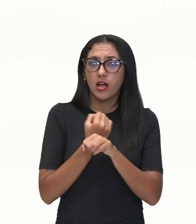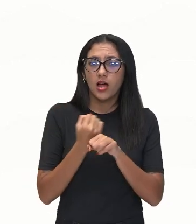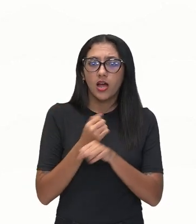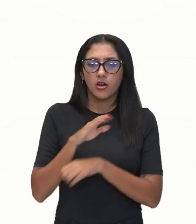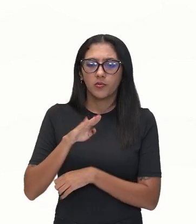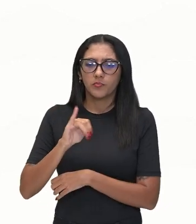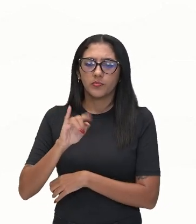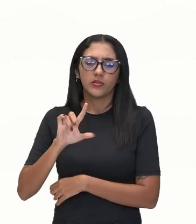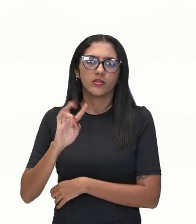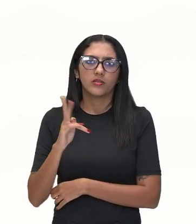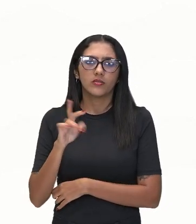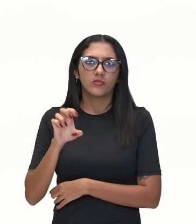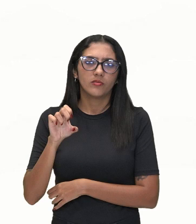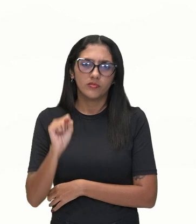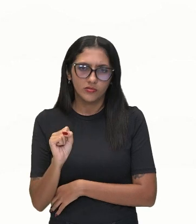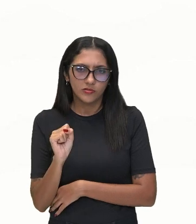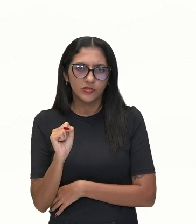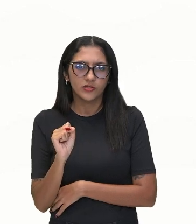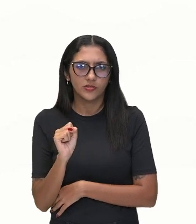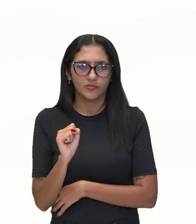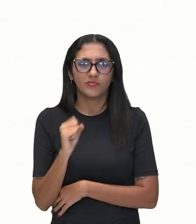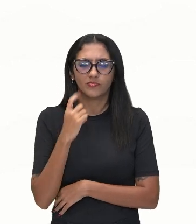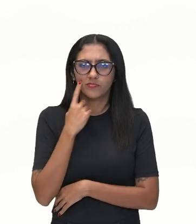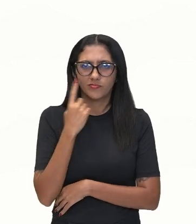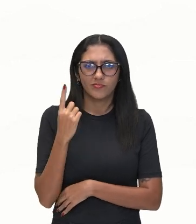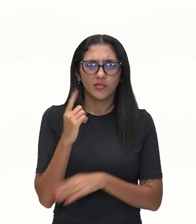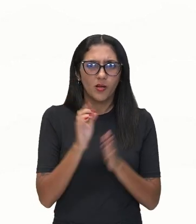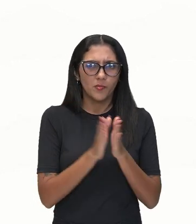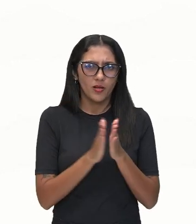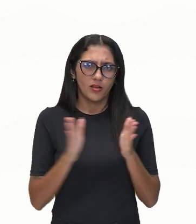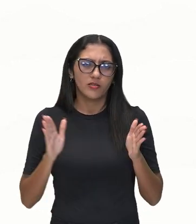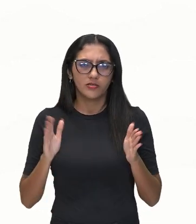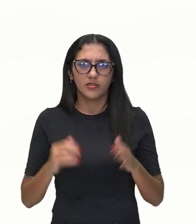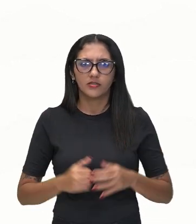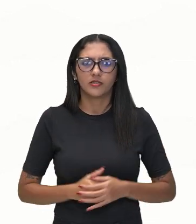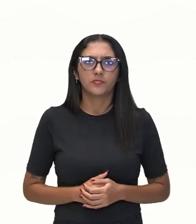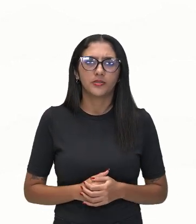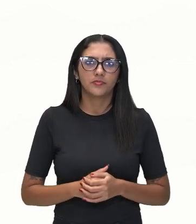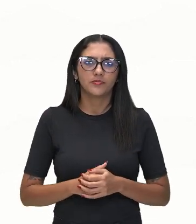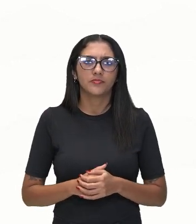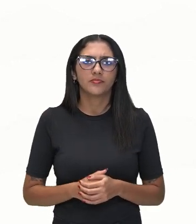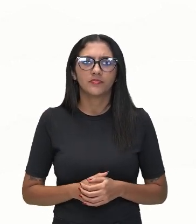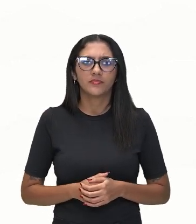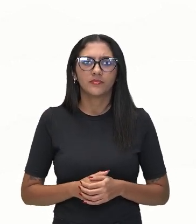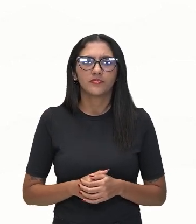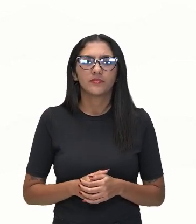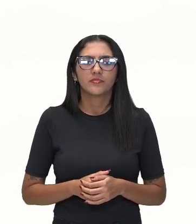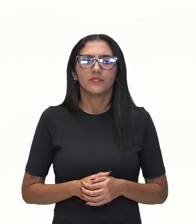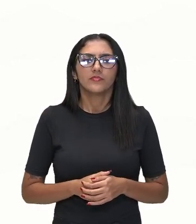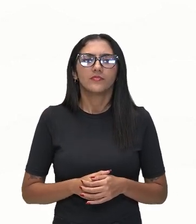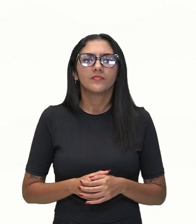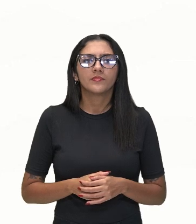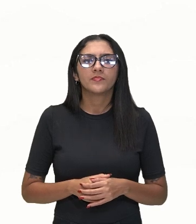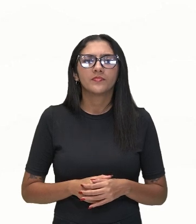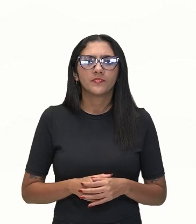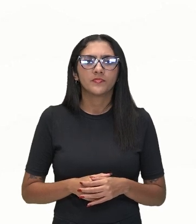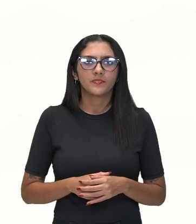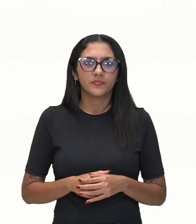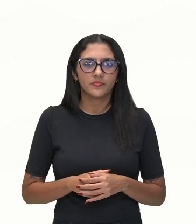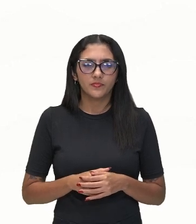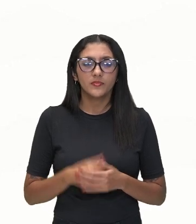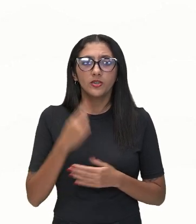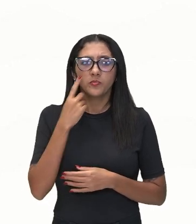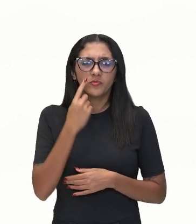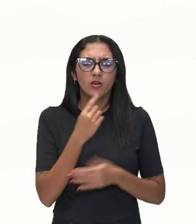sendo tratada em bilhões de anos. Então, quando eu tenho aqui, ó, que lá a origem